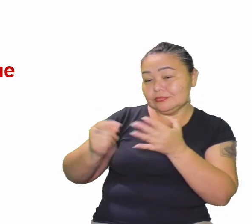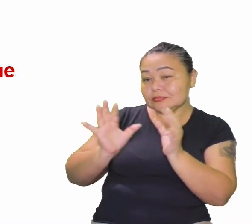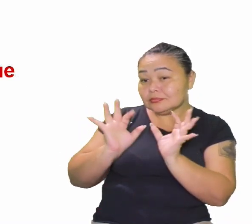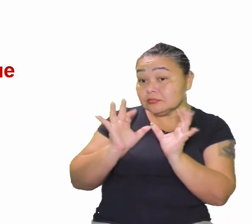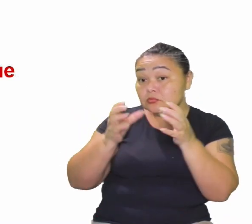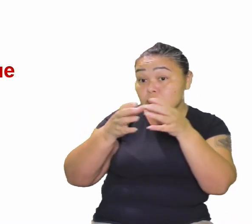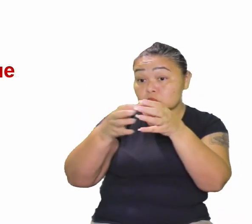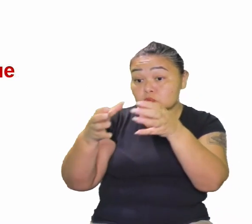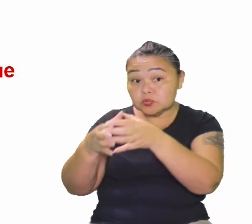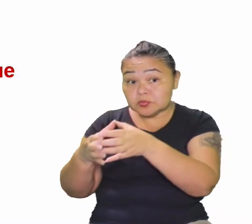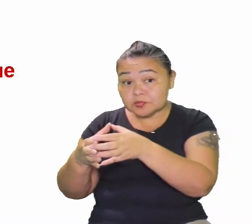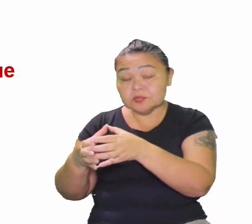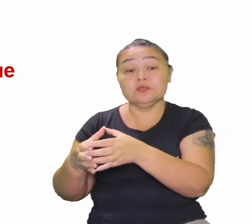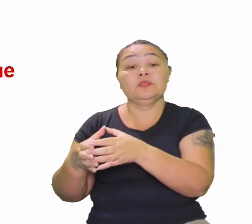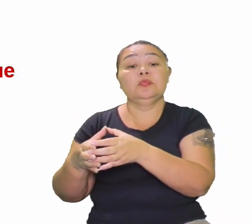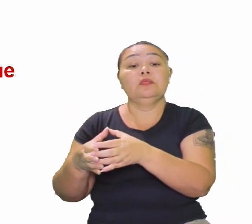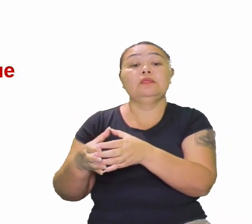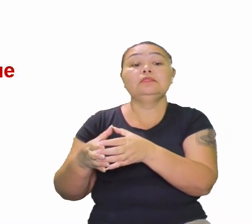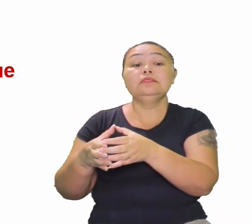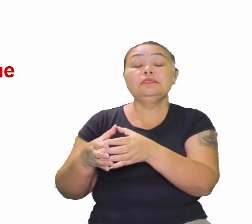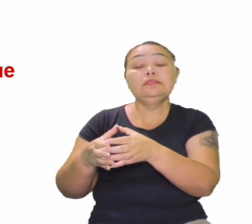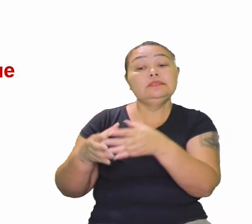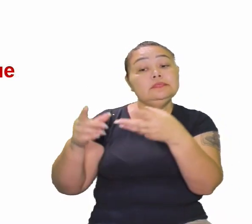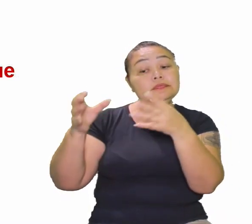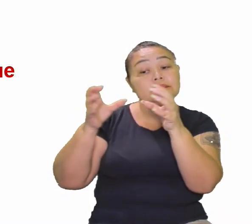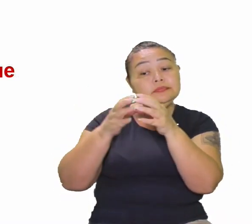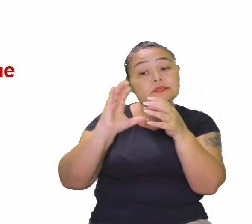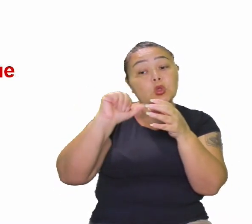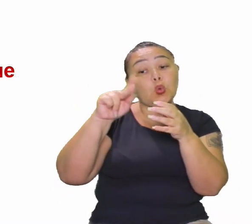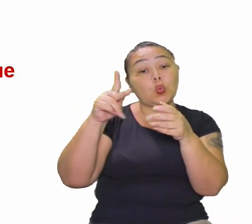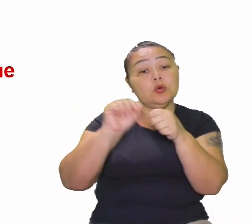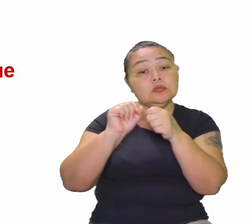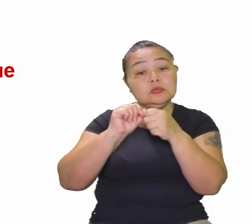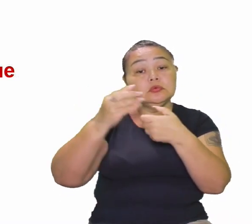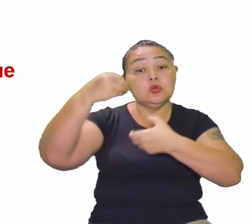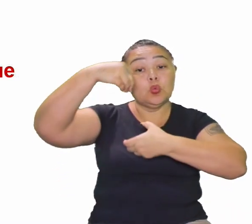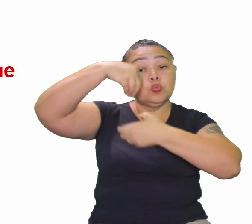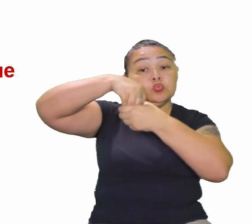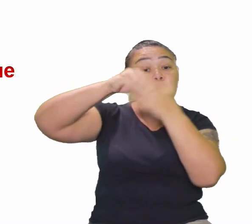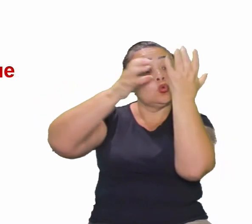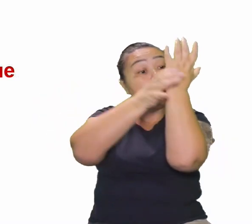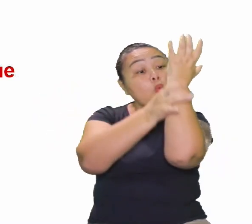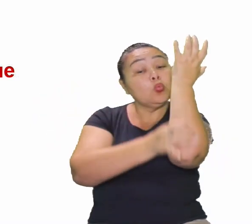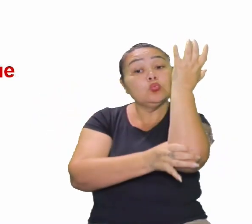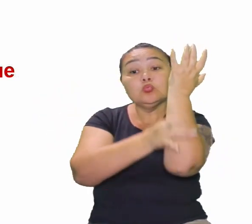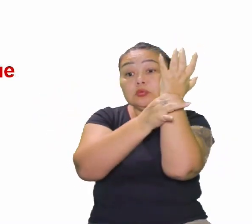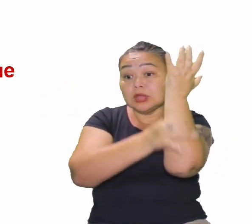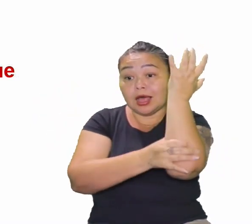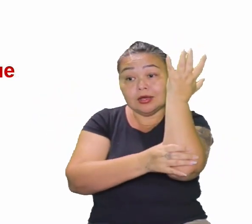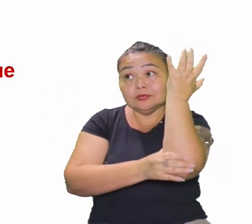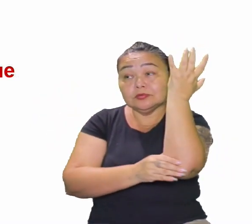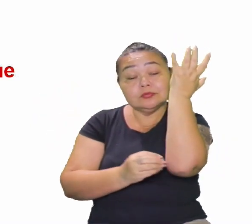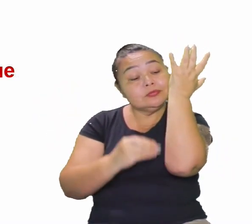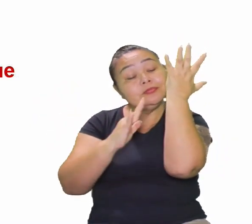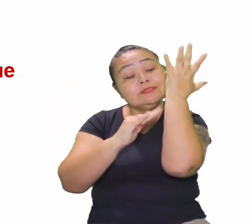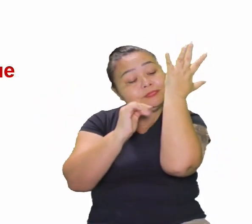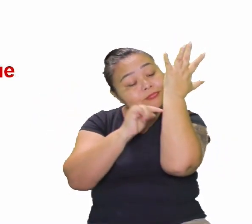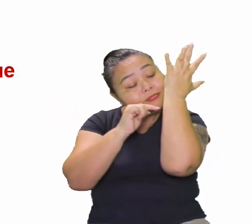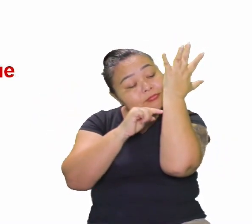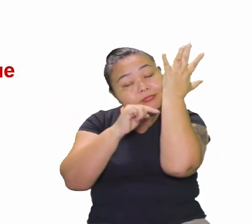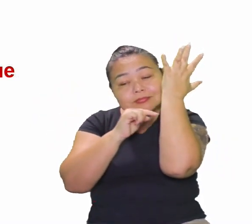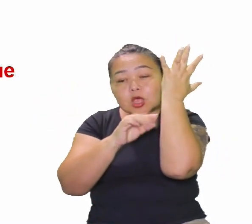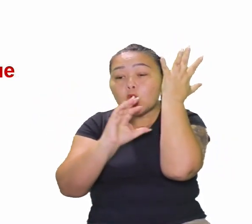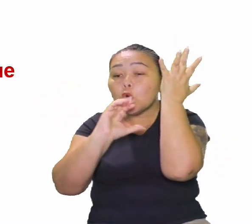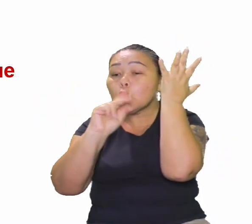3 grupos, tá? A gente vai ter cupins que vão viver no interior do tronco das árvores ou